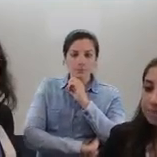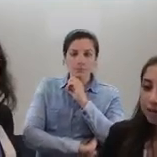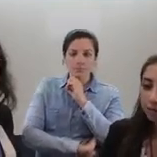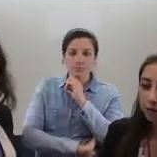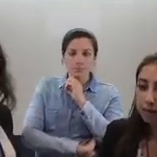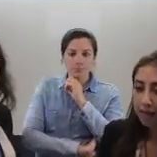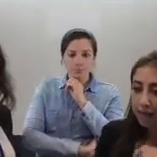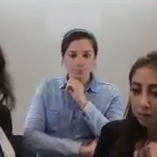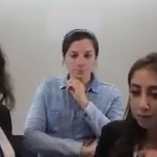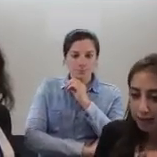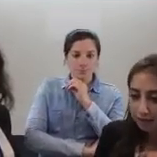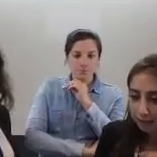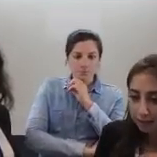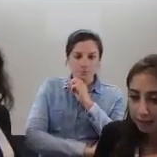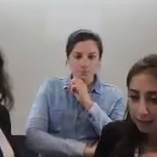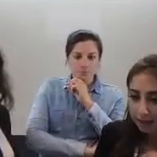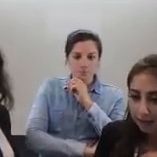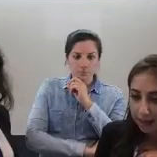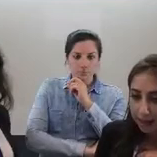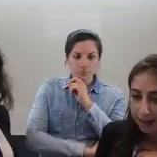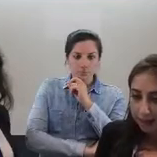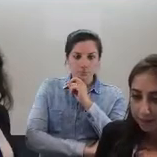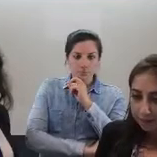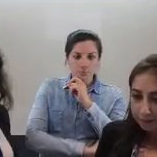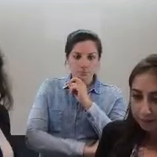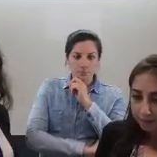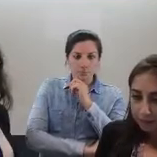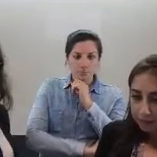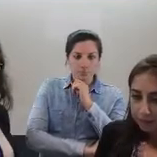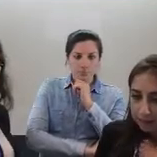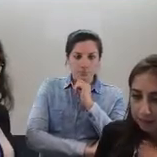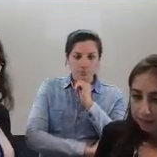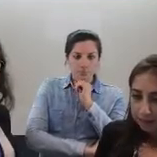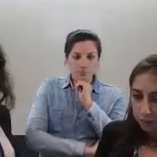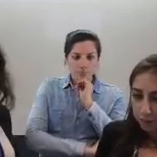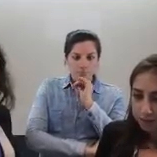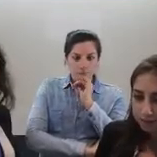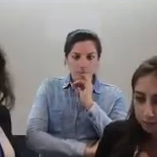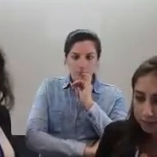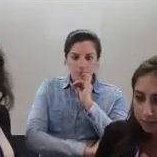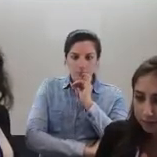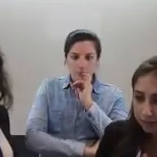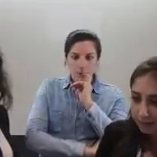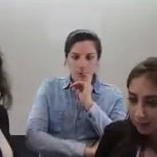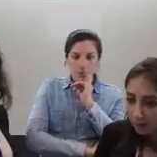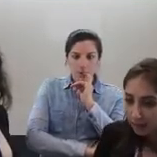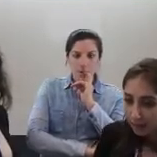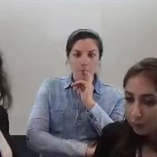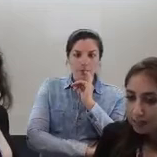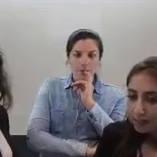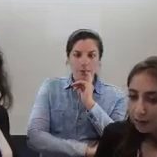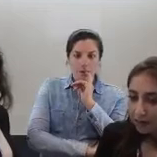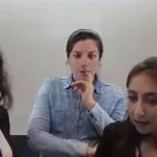de conhecimento. Pode... No caso aqui, é Ciências humanas, ou sociais